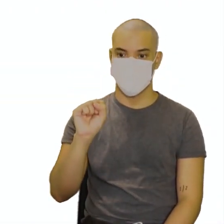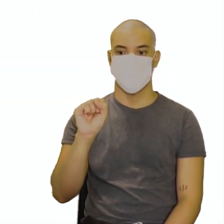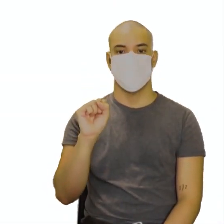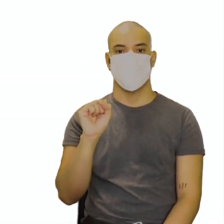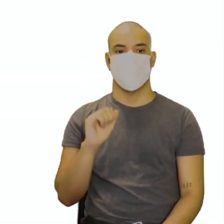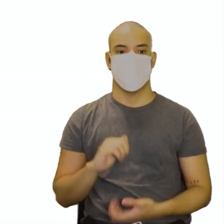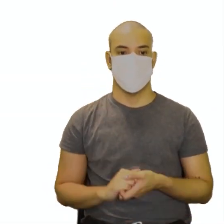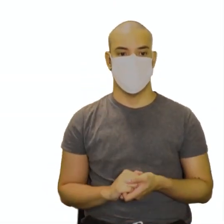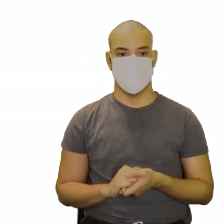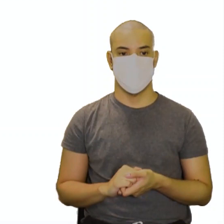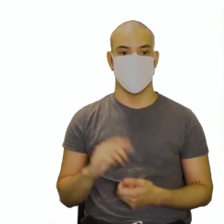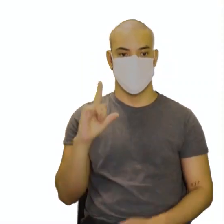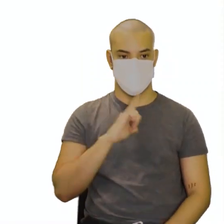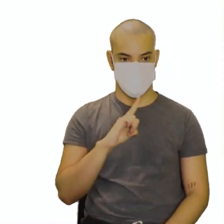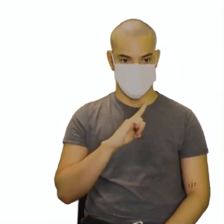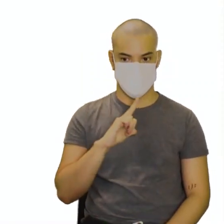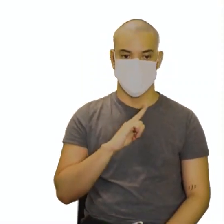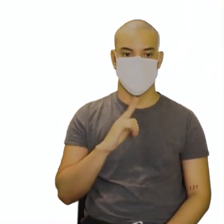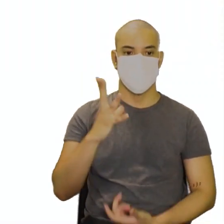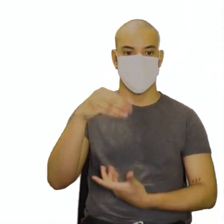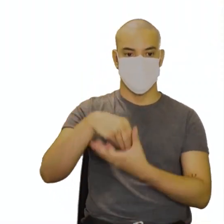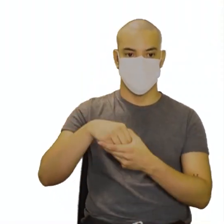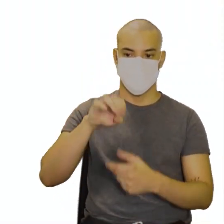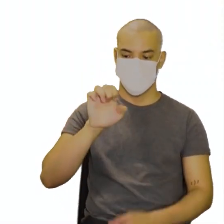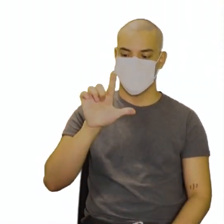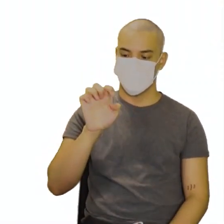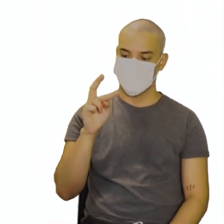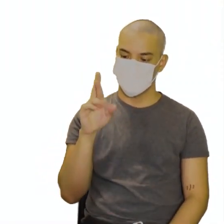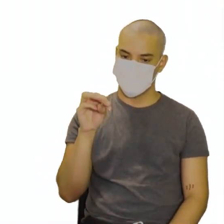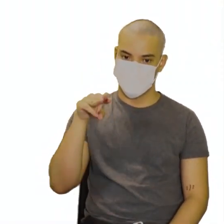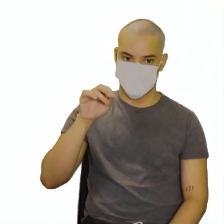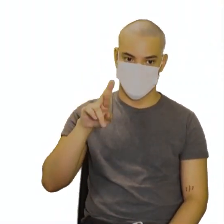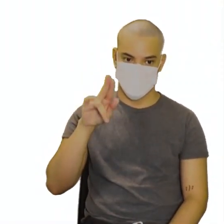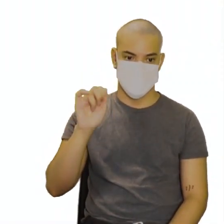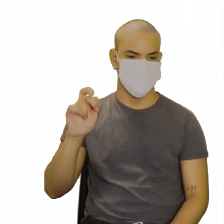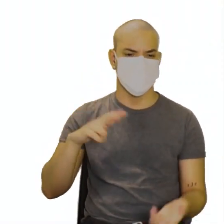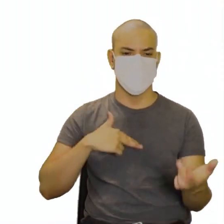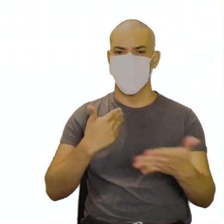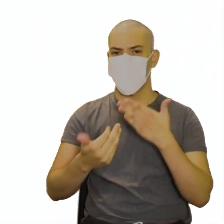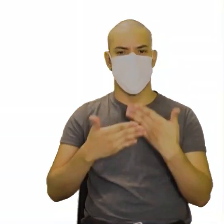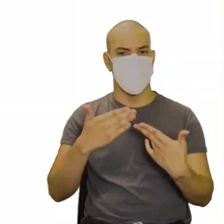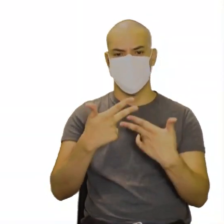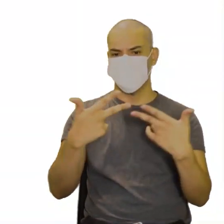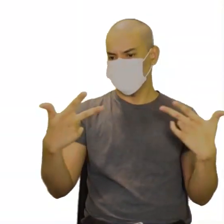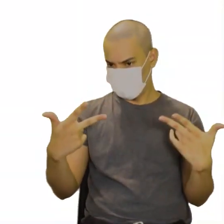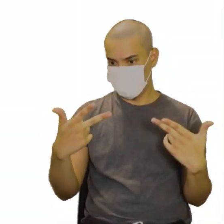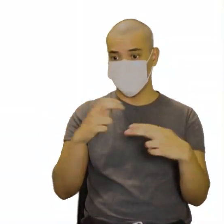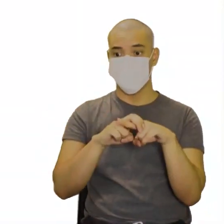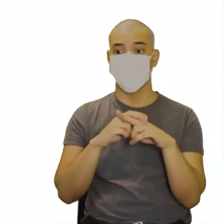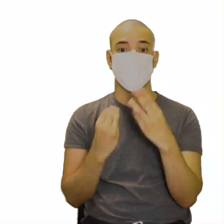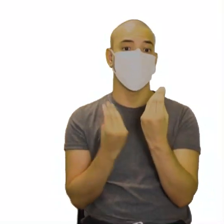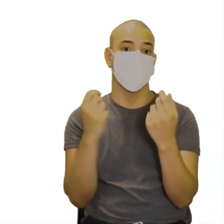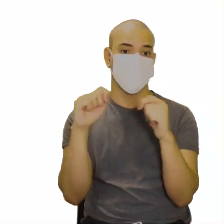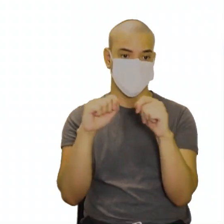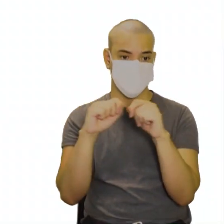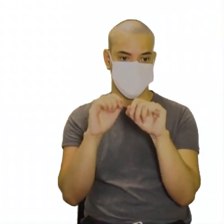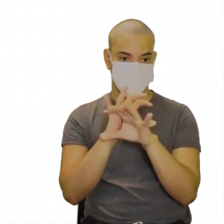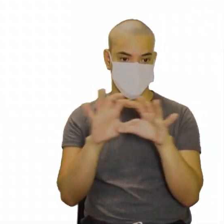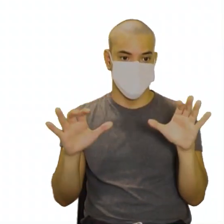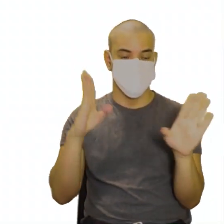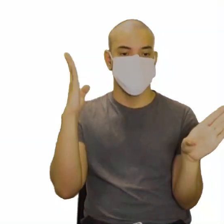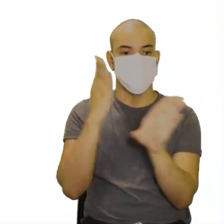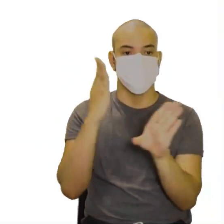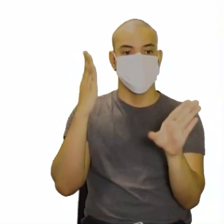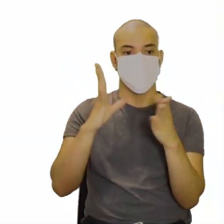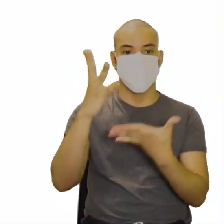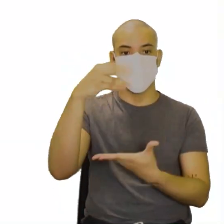equivalente, aqui, ó, eletromotriz, resistência interna e aqui um resistor qualquer. correto? Como é que eu posso fazer isso?